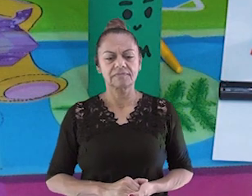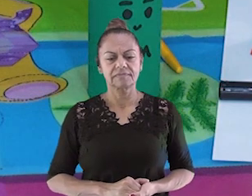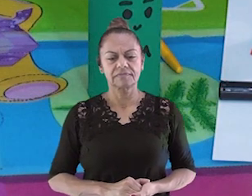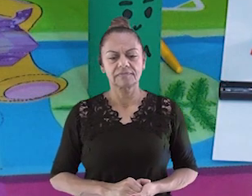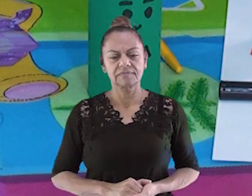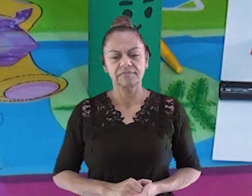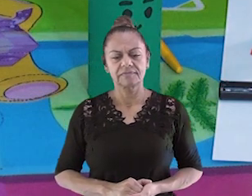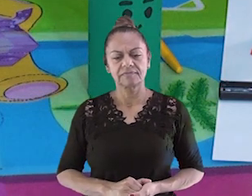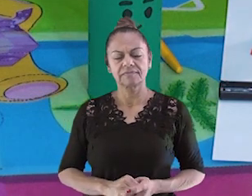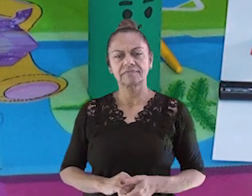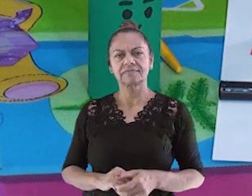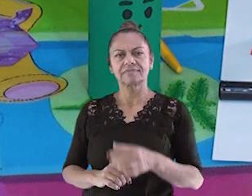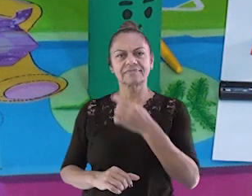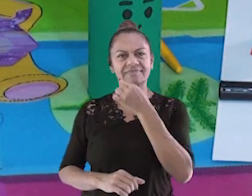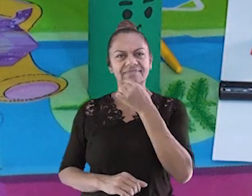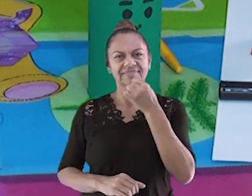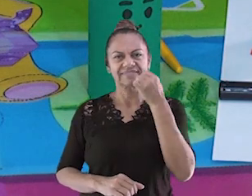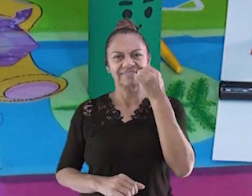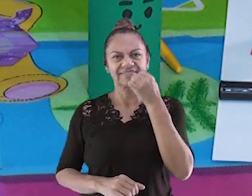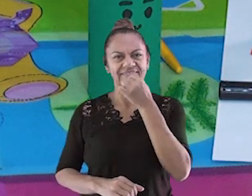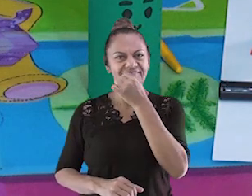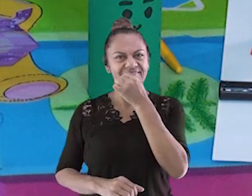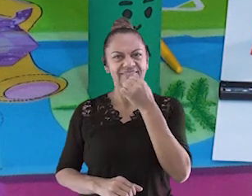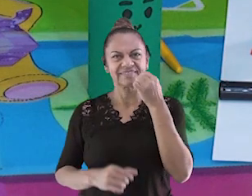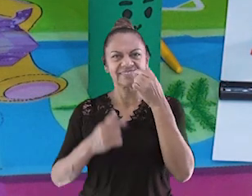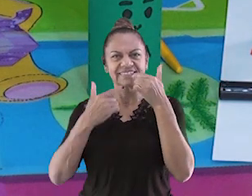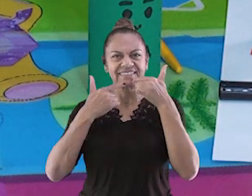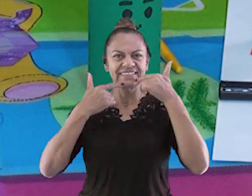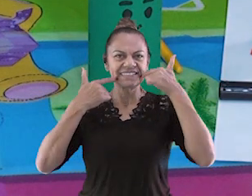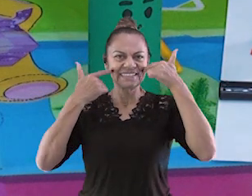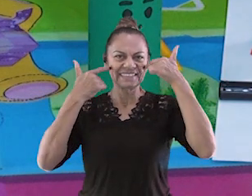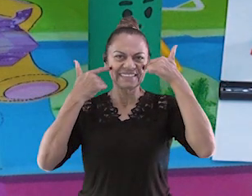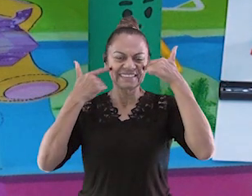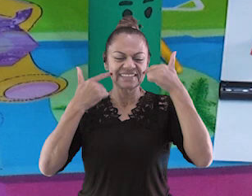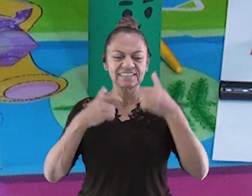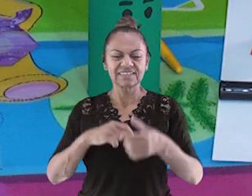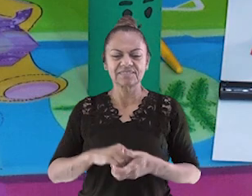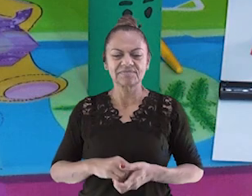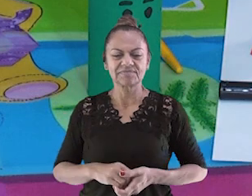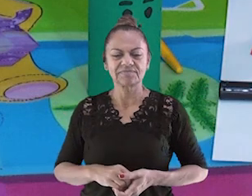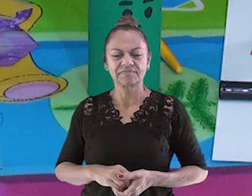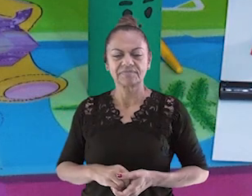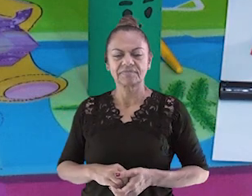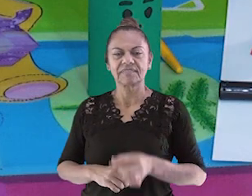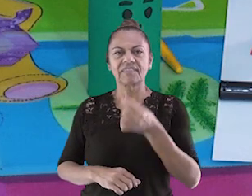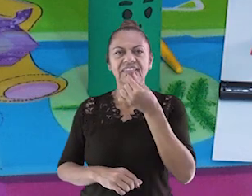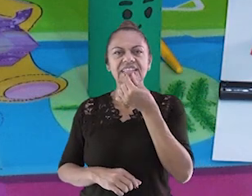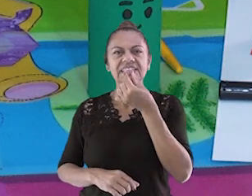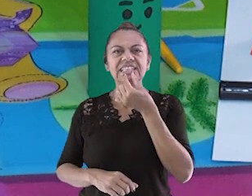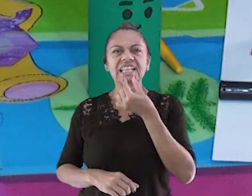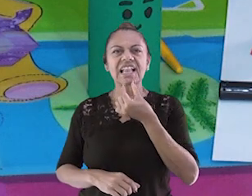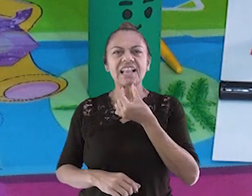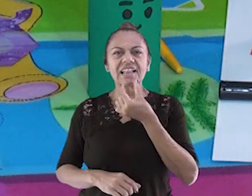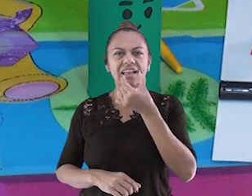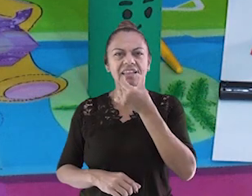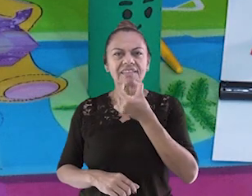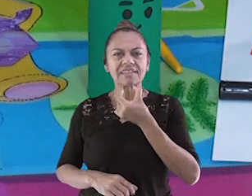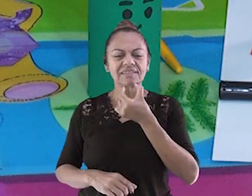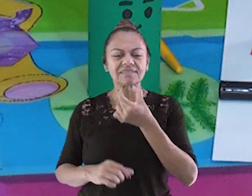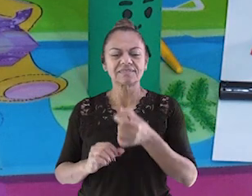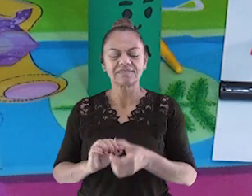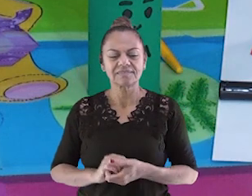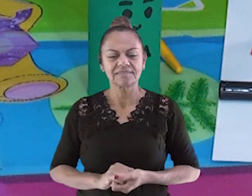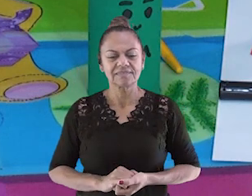Olho, boca, nariz e olha, um bocão sorrindo. Vou fazer até